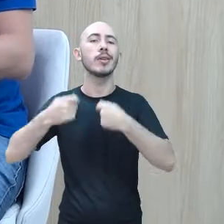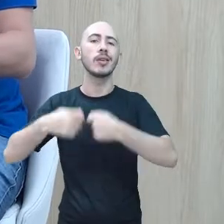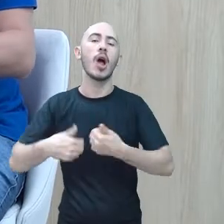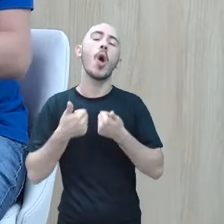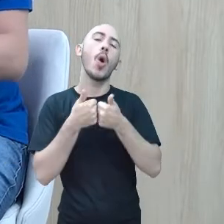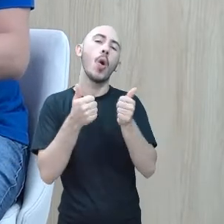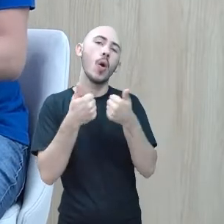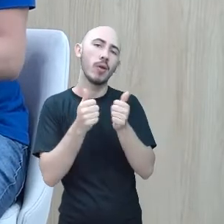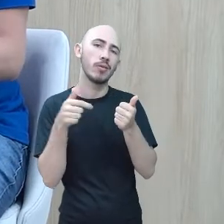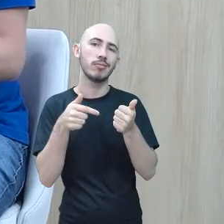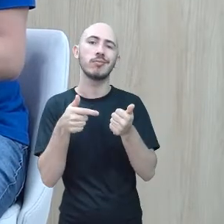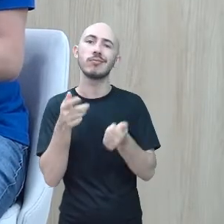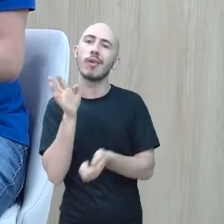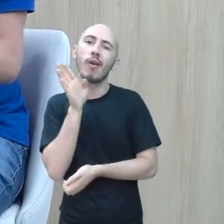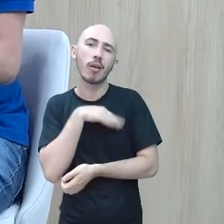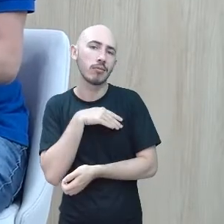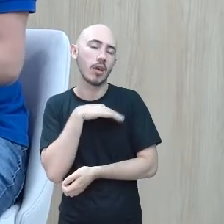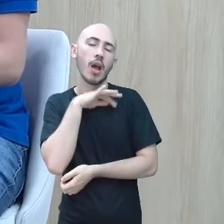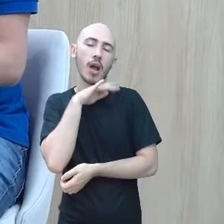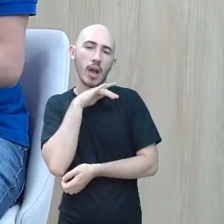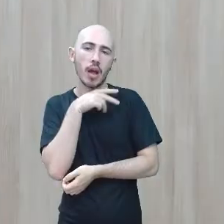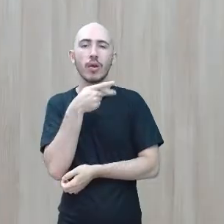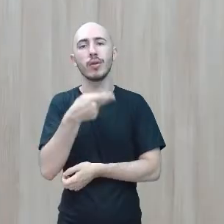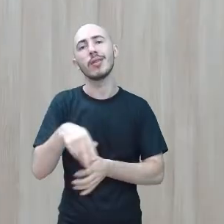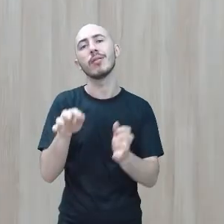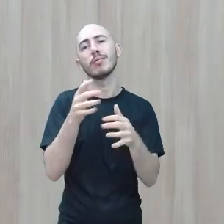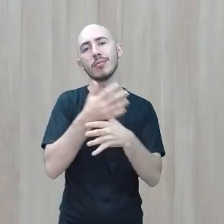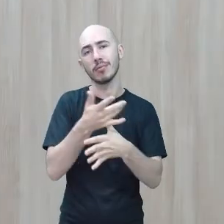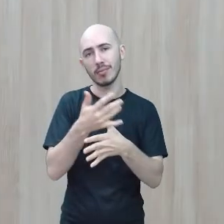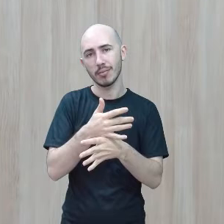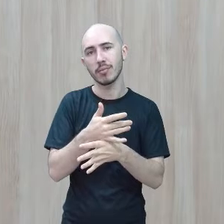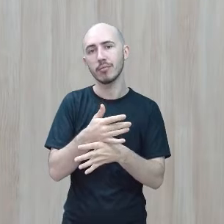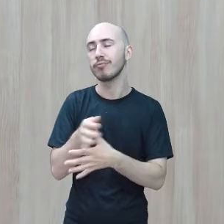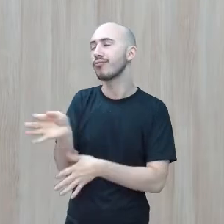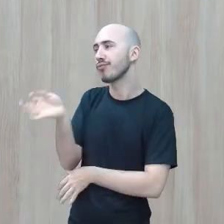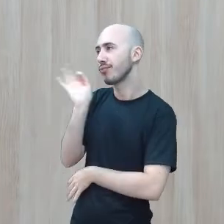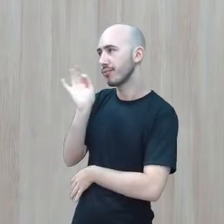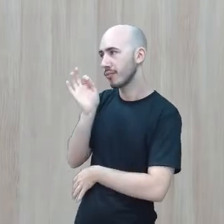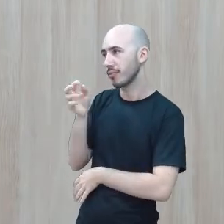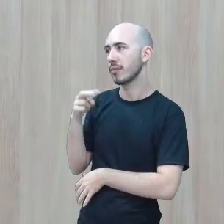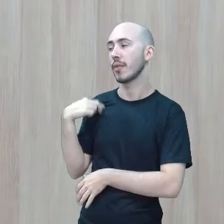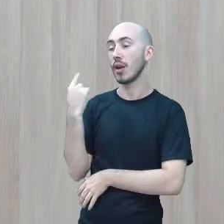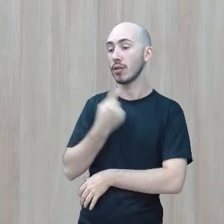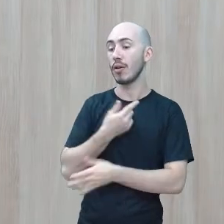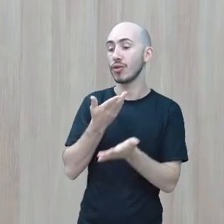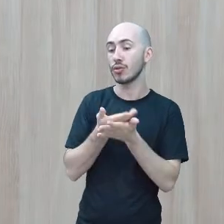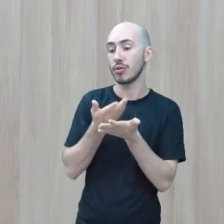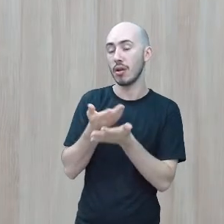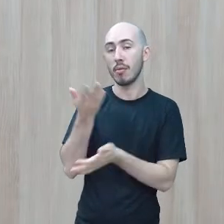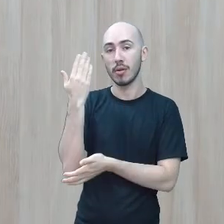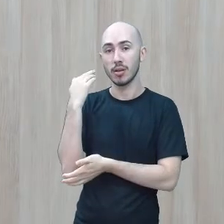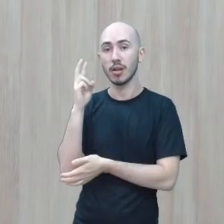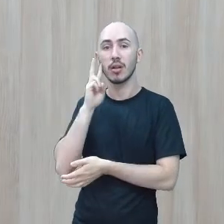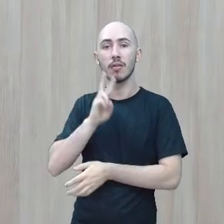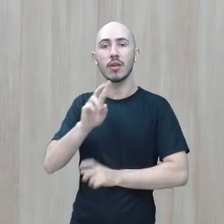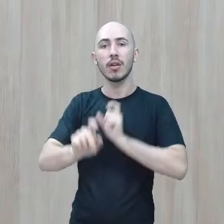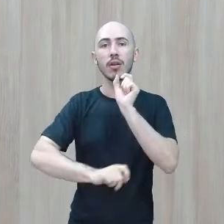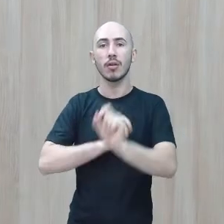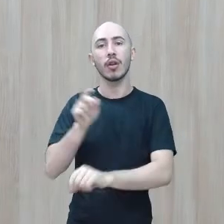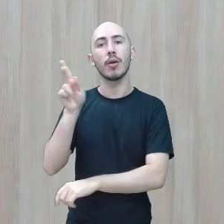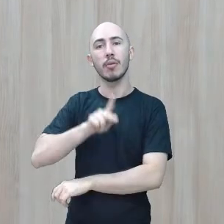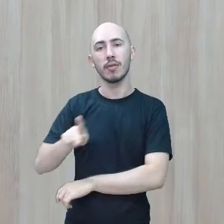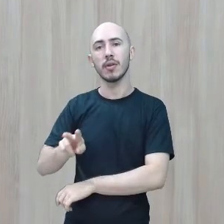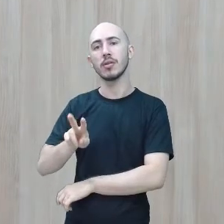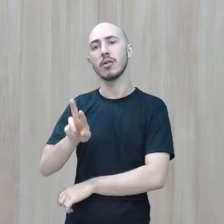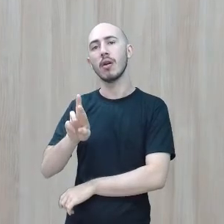o que é um grande mal para a cidade, né? Exatamente. A gente viu na aula passada que a gente também teve a participação aqui do